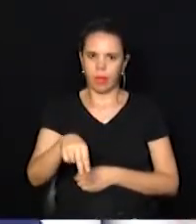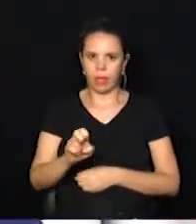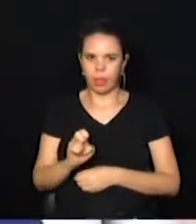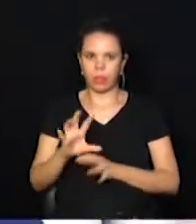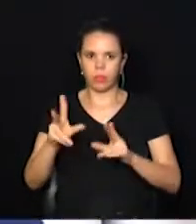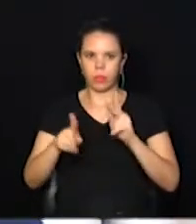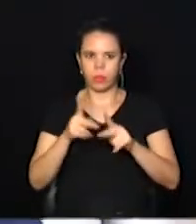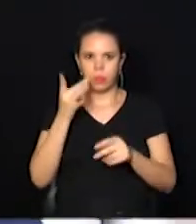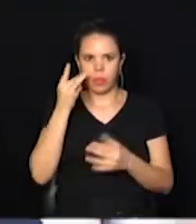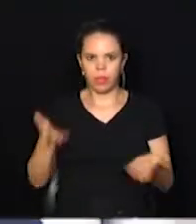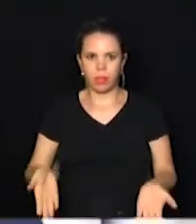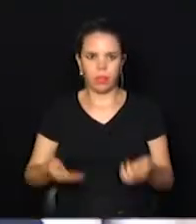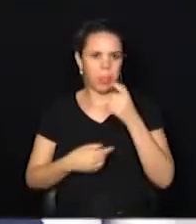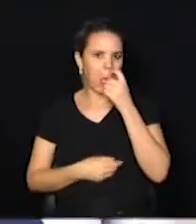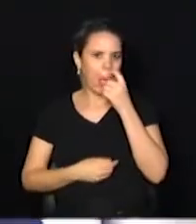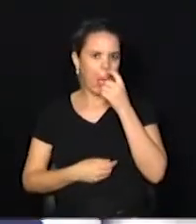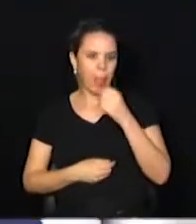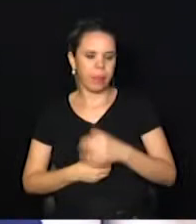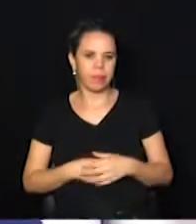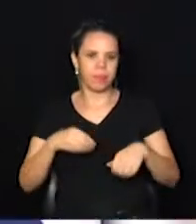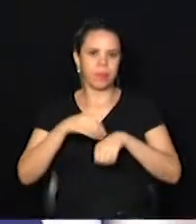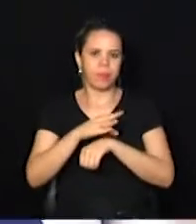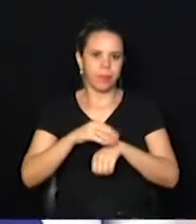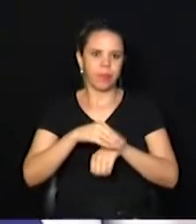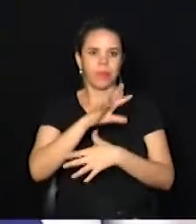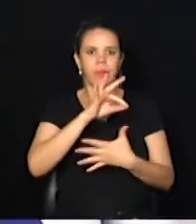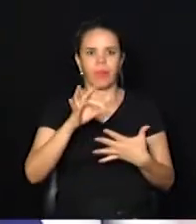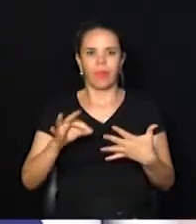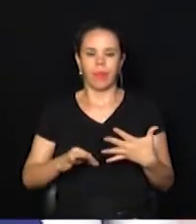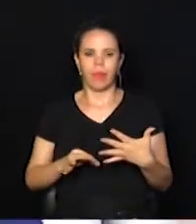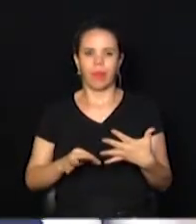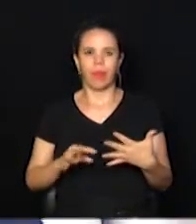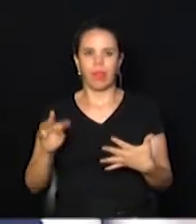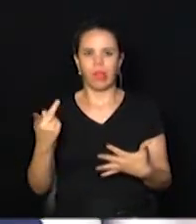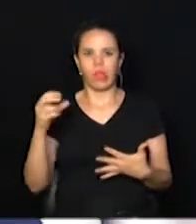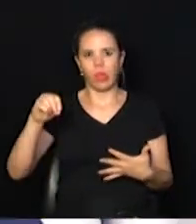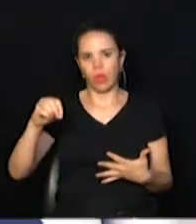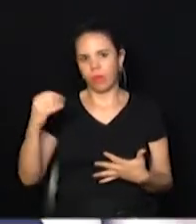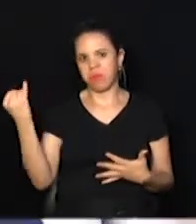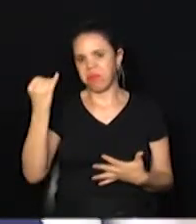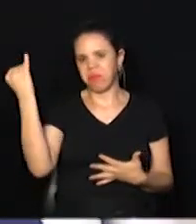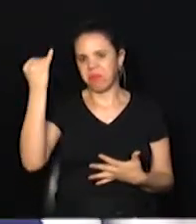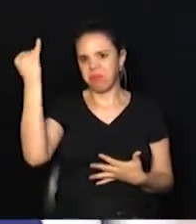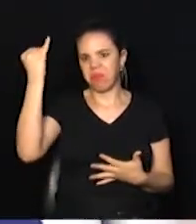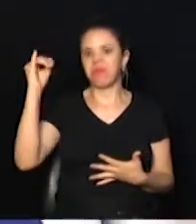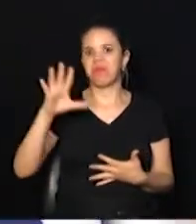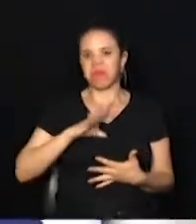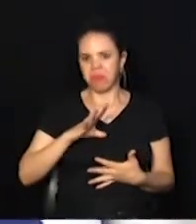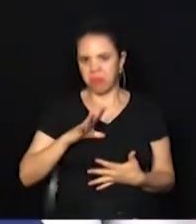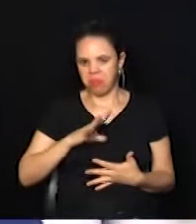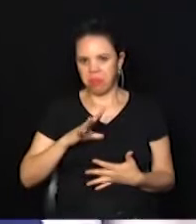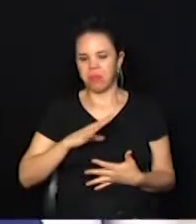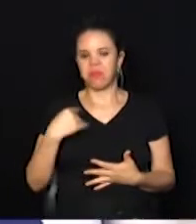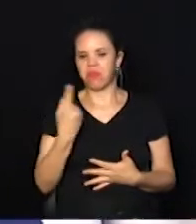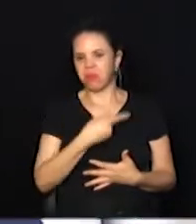presentes, e trazer elemento que Toninho foi uma pessoa extremamente importante, não só para